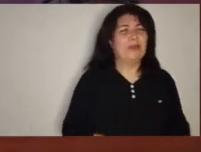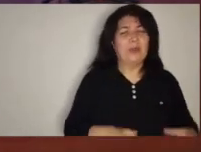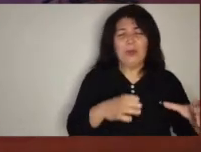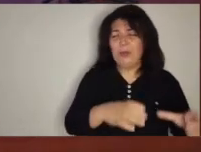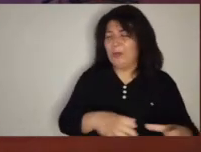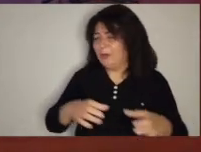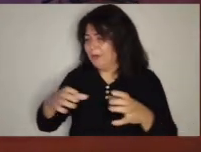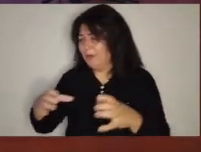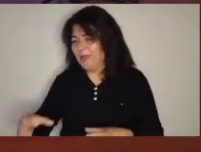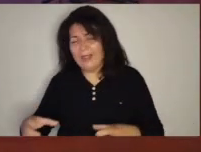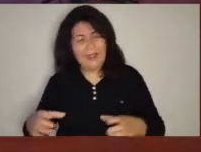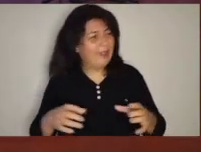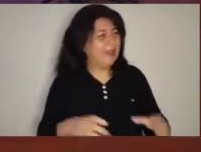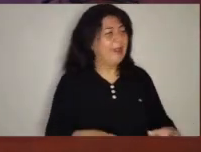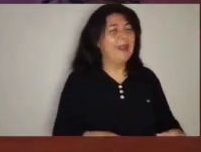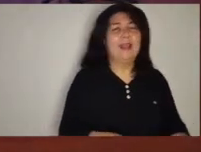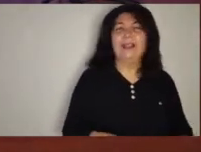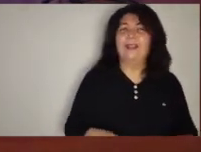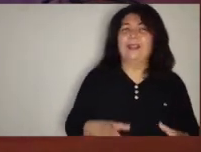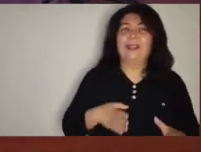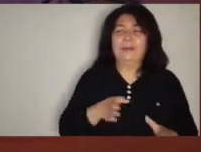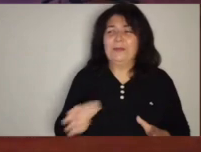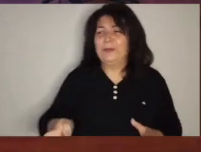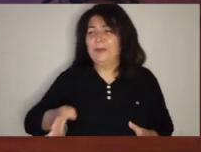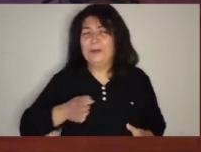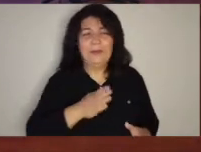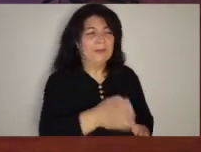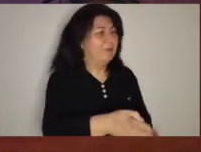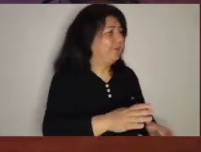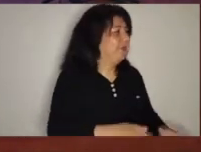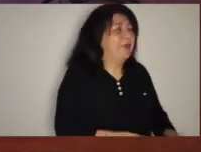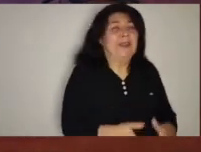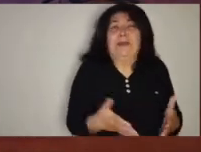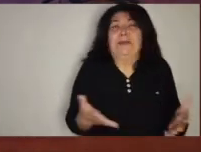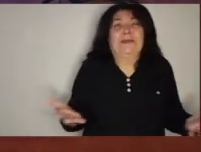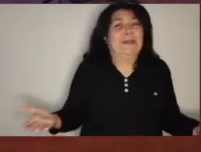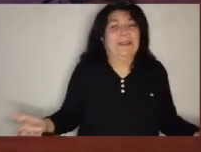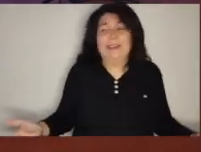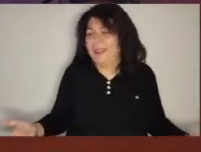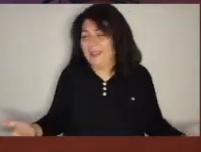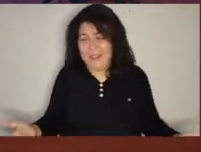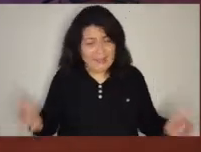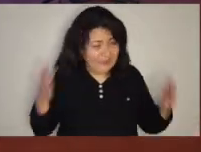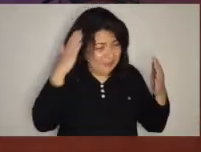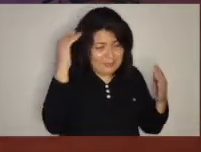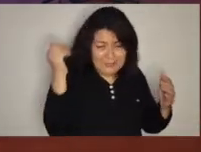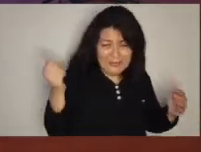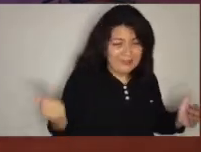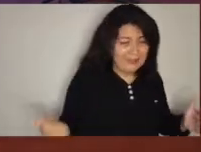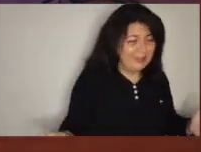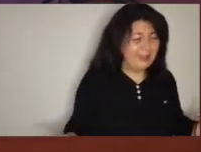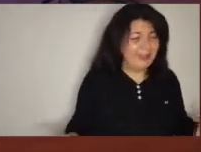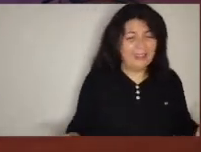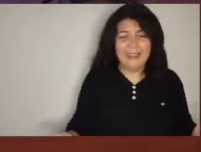irei, se eu não tenho pra onde voltar? Só tenho você,